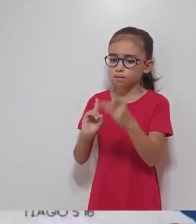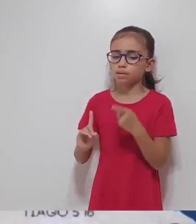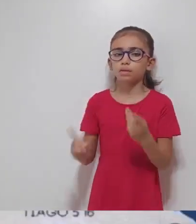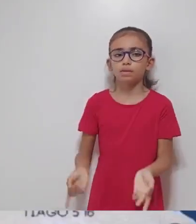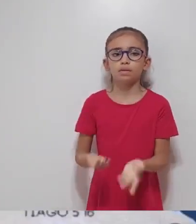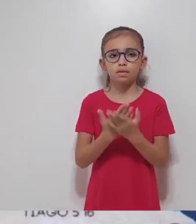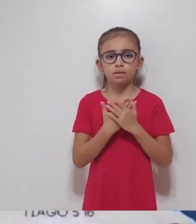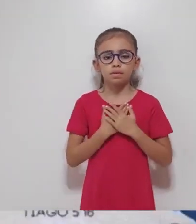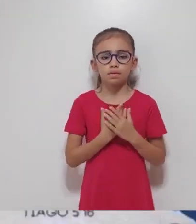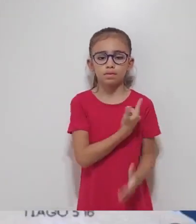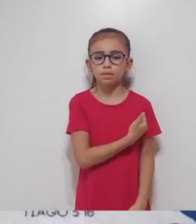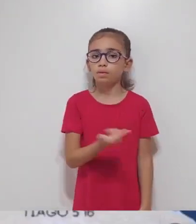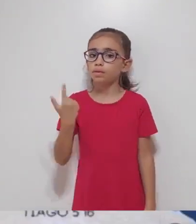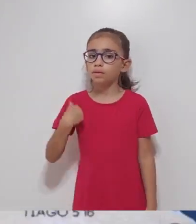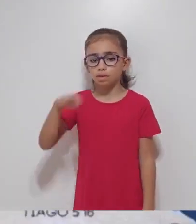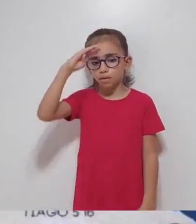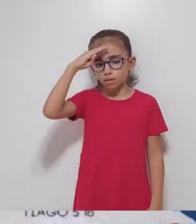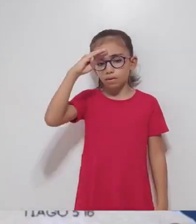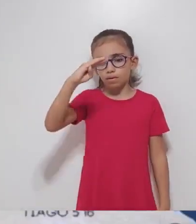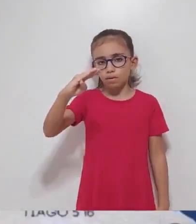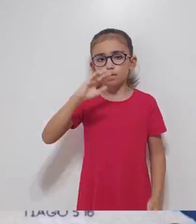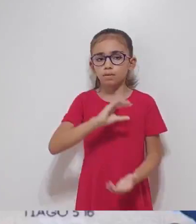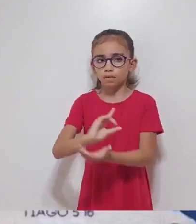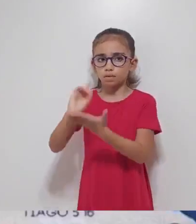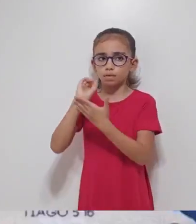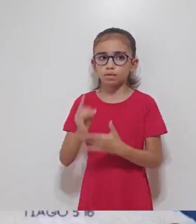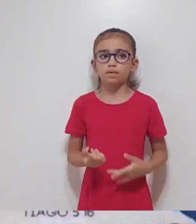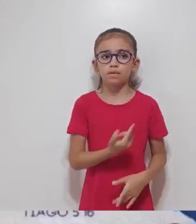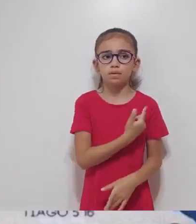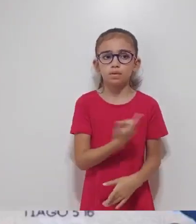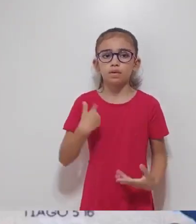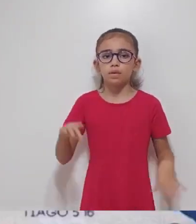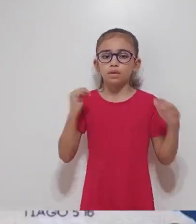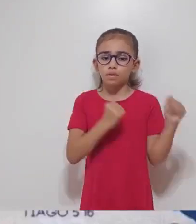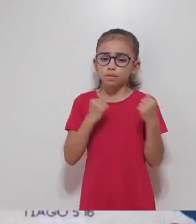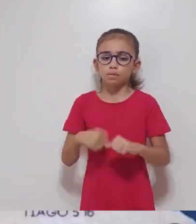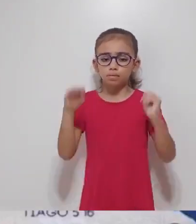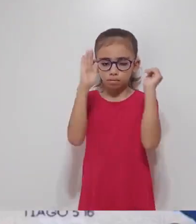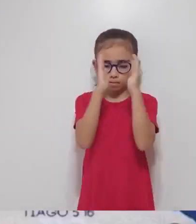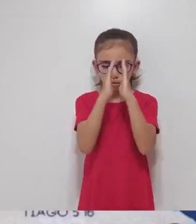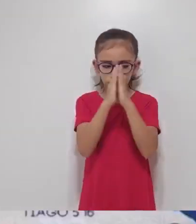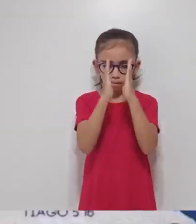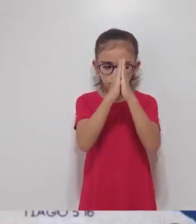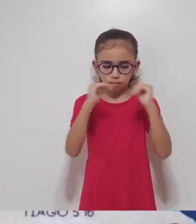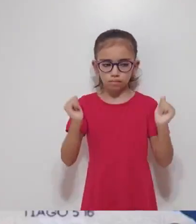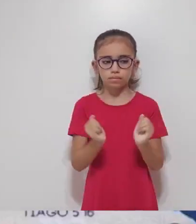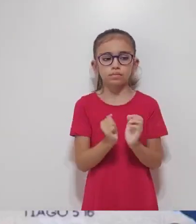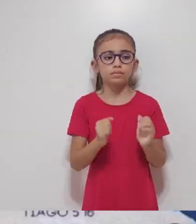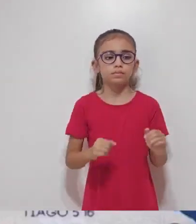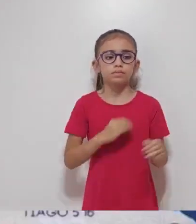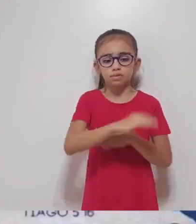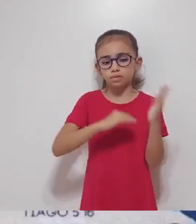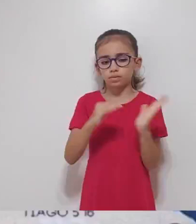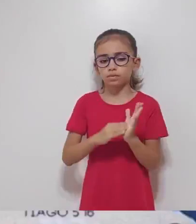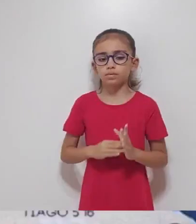versículo? Que quando nós somos obedientes a Deus, nós podemos orar e pedir qualquer coisa,